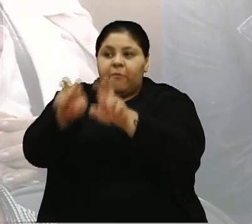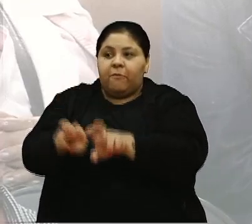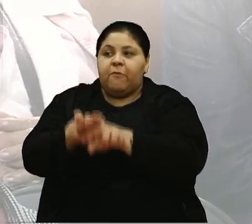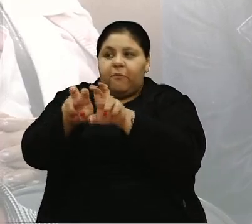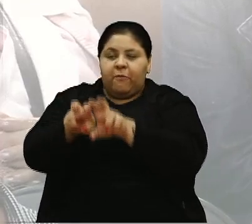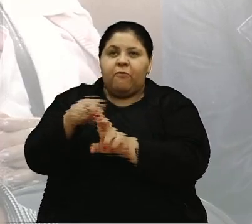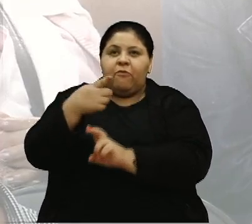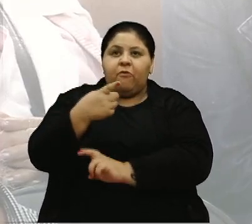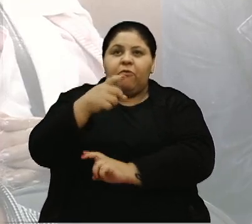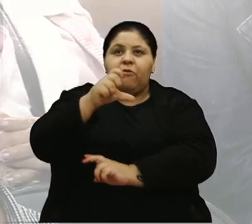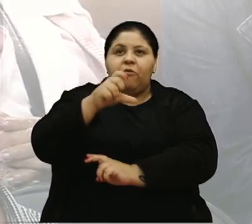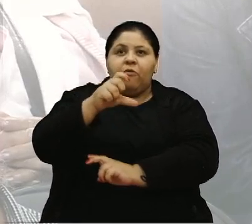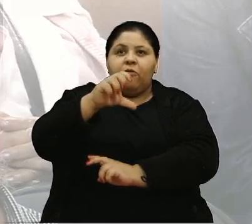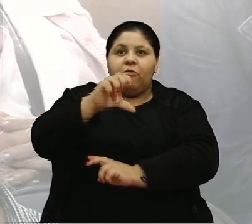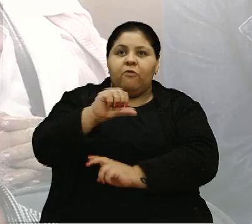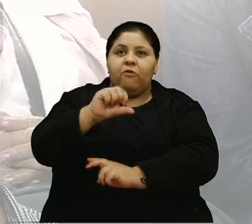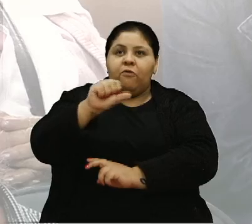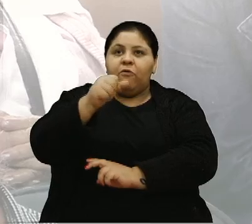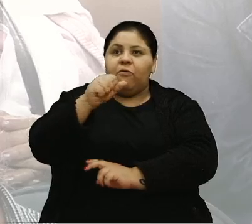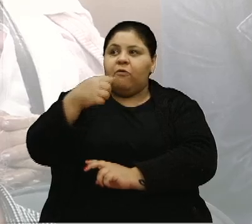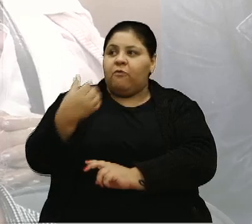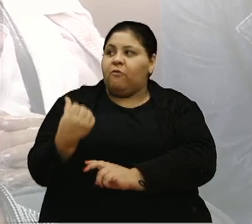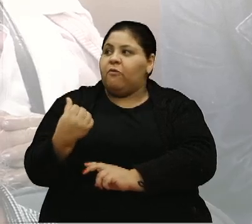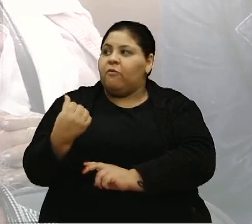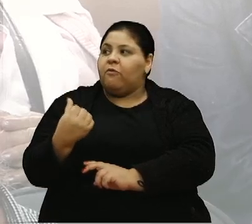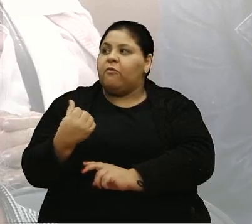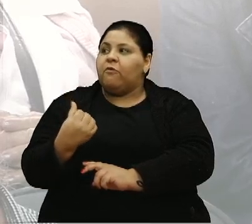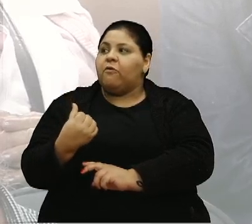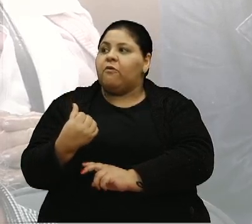ano de 1986 pela